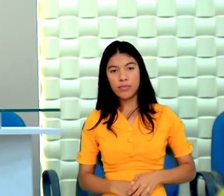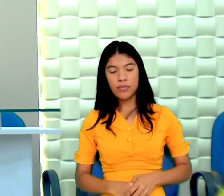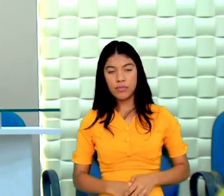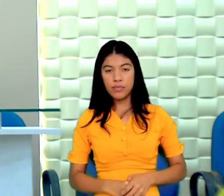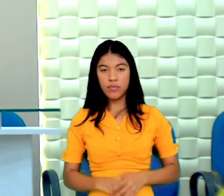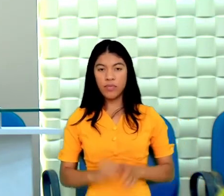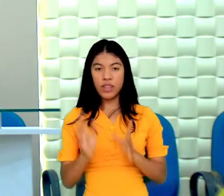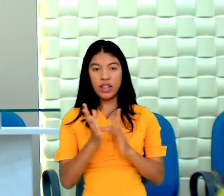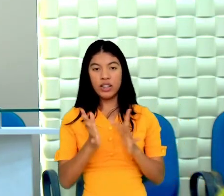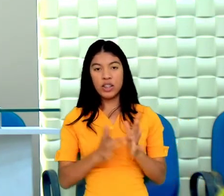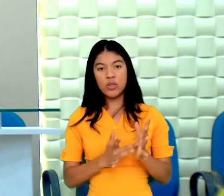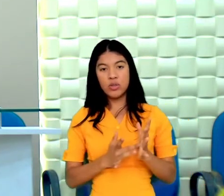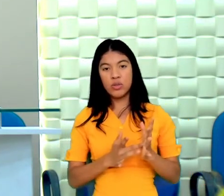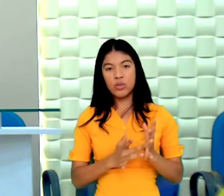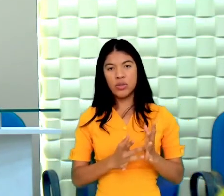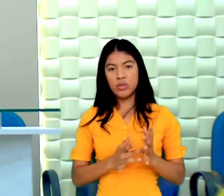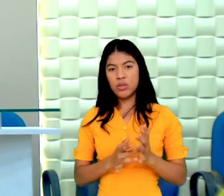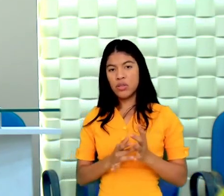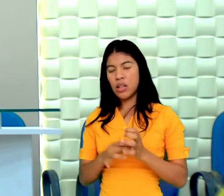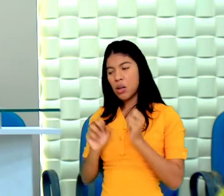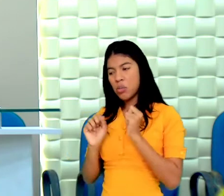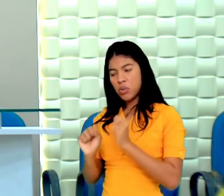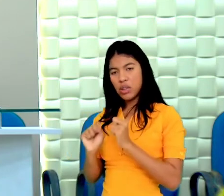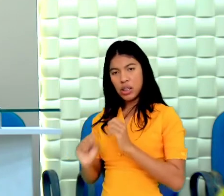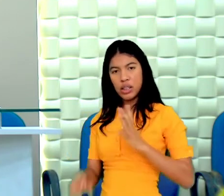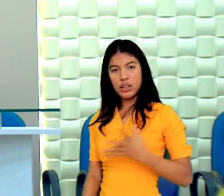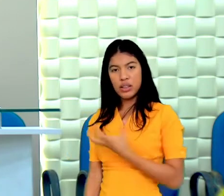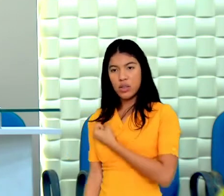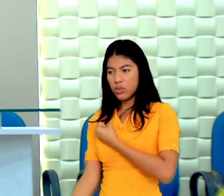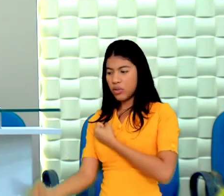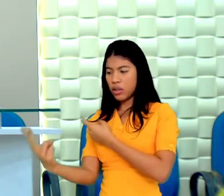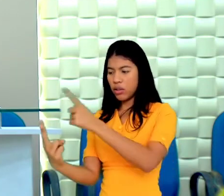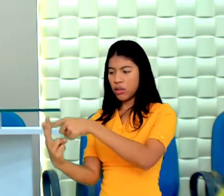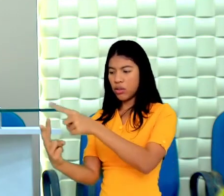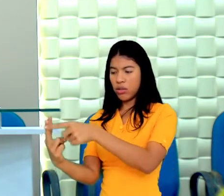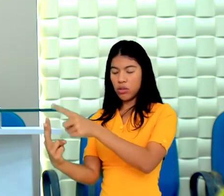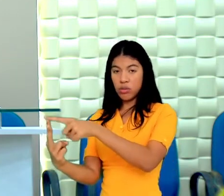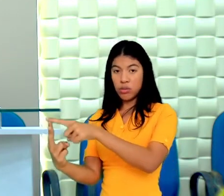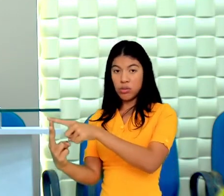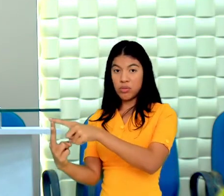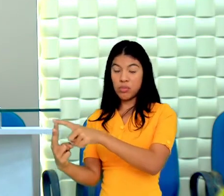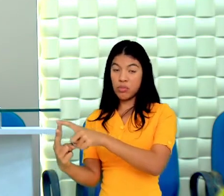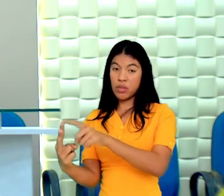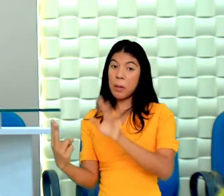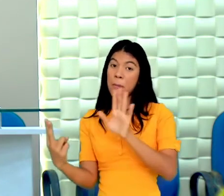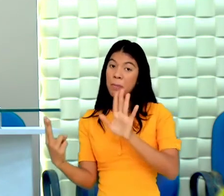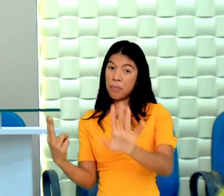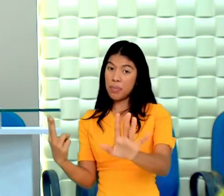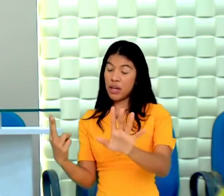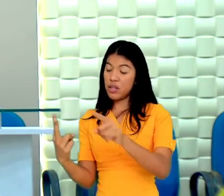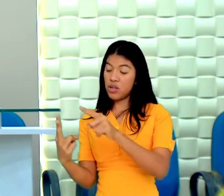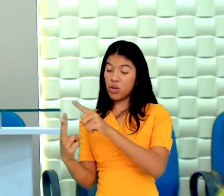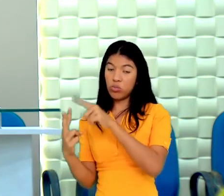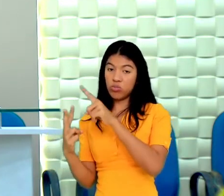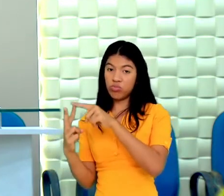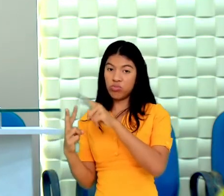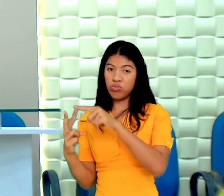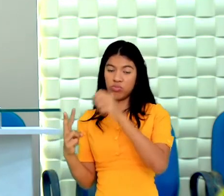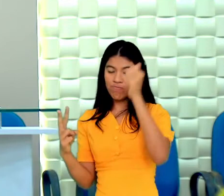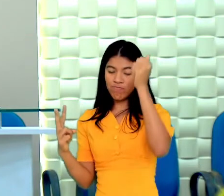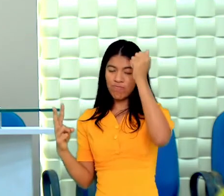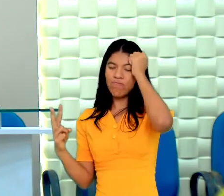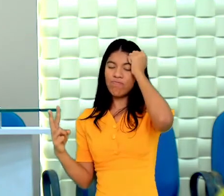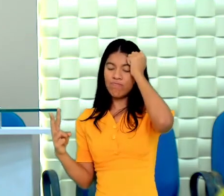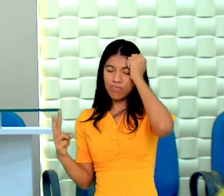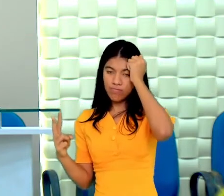Jesus poderia ter salvado os dois homens, mas só um se arrependeu, só um se voltou para